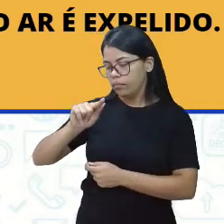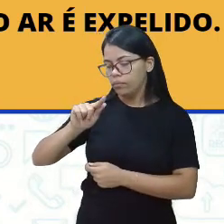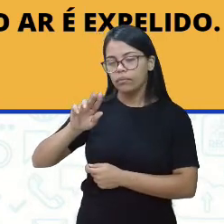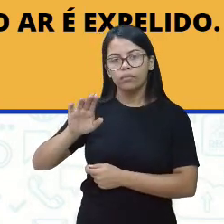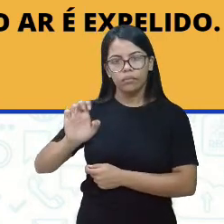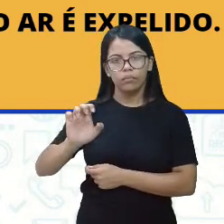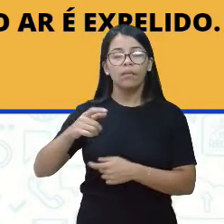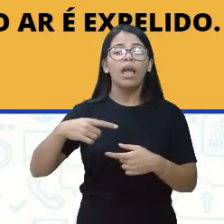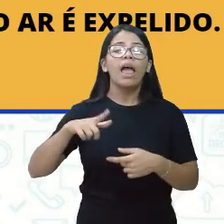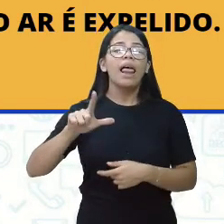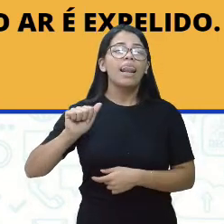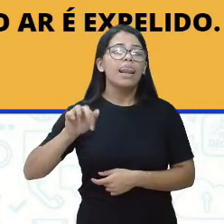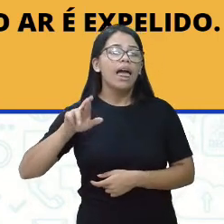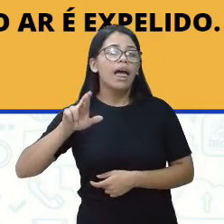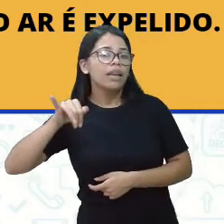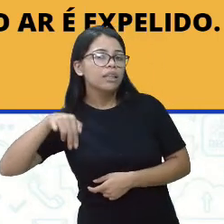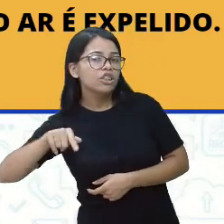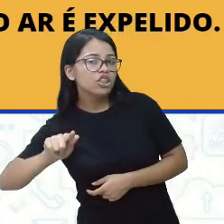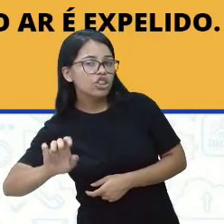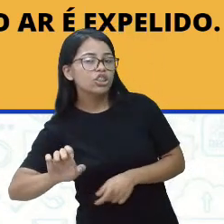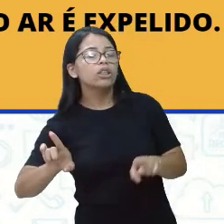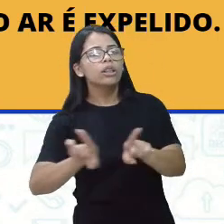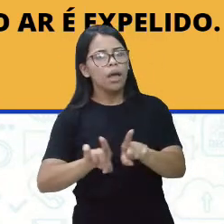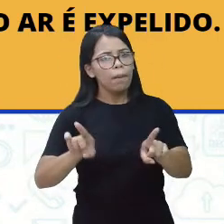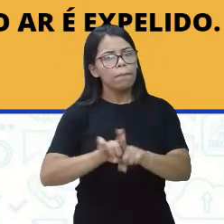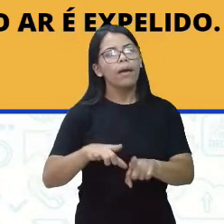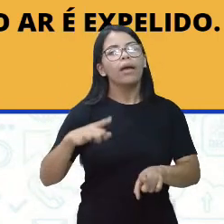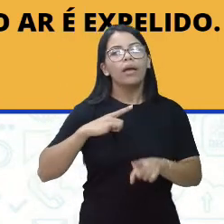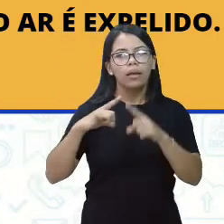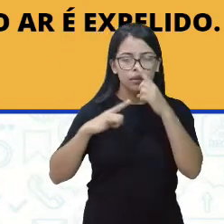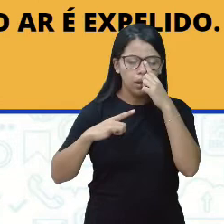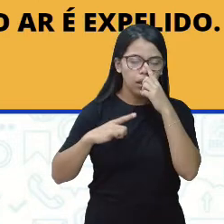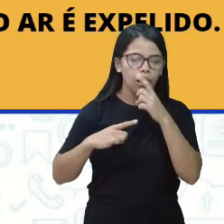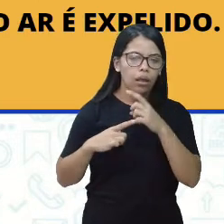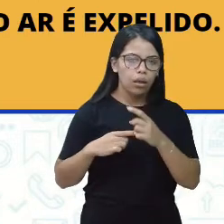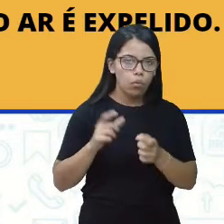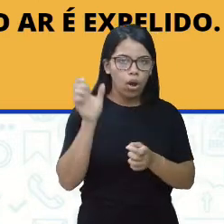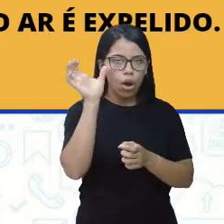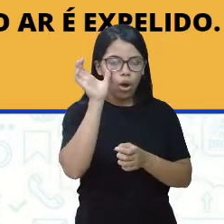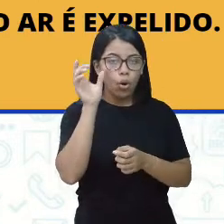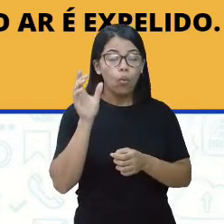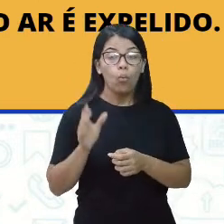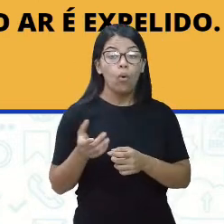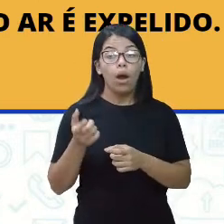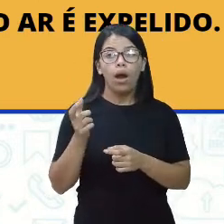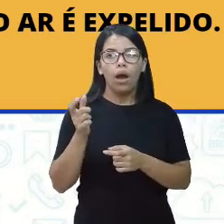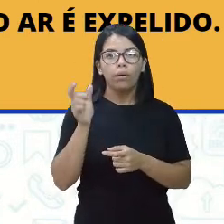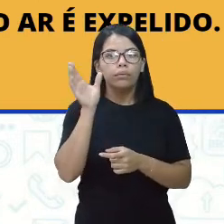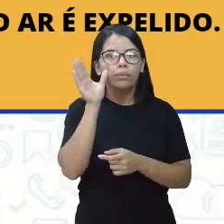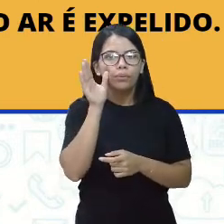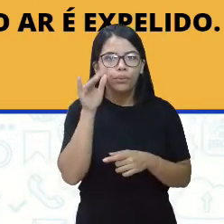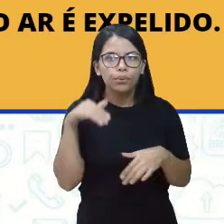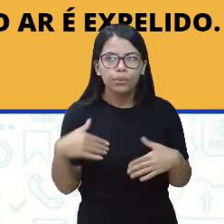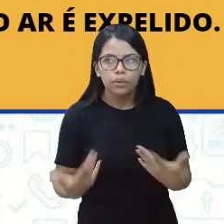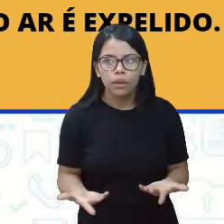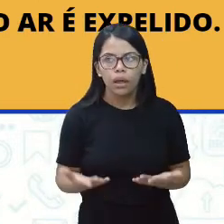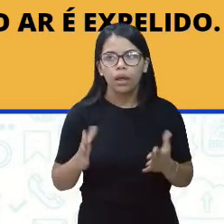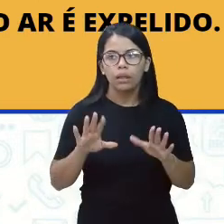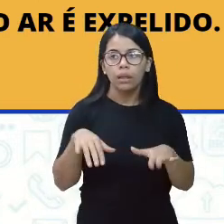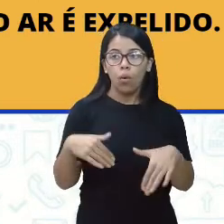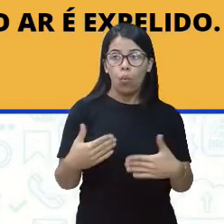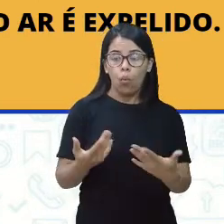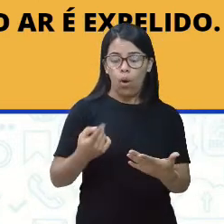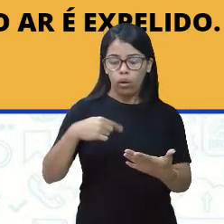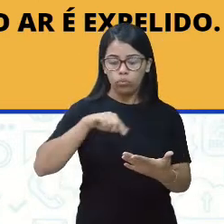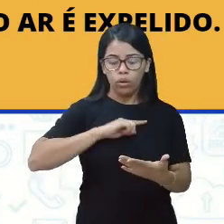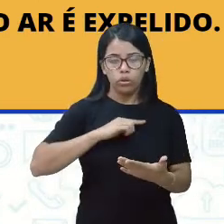uma curiosidade. Veja, formado por tecido cartilaginoso. Fecha a traqueia durante a deglutição. Mas